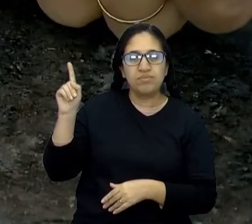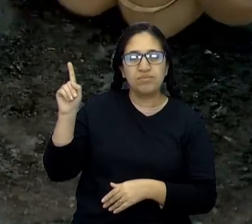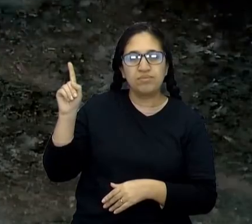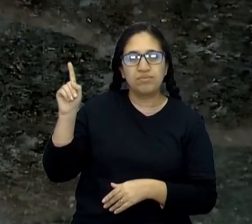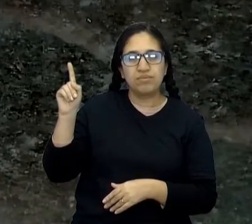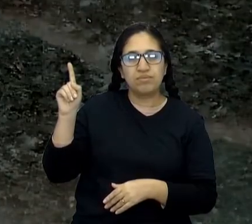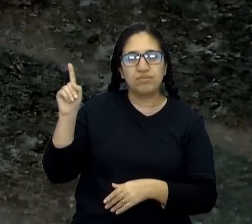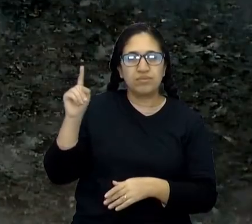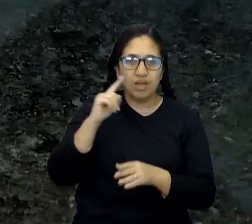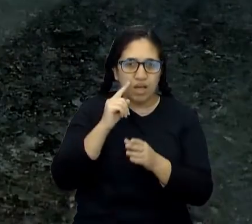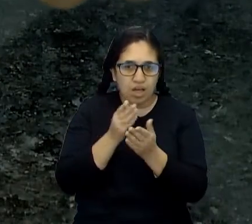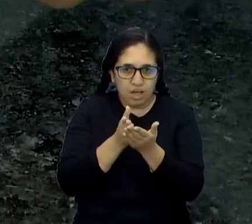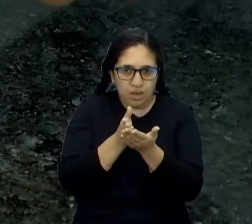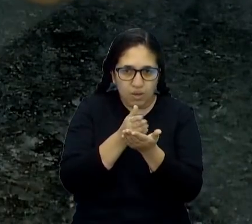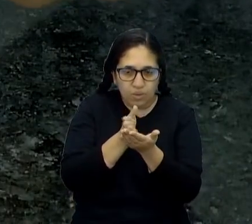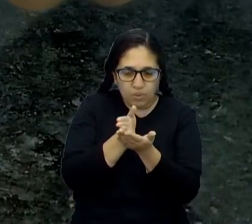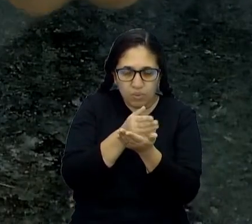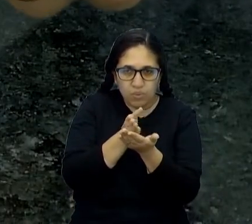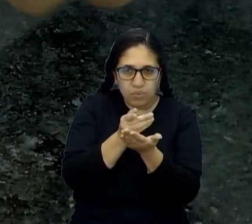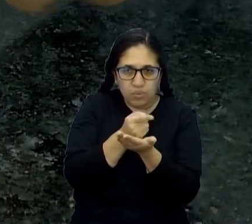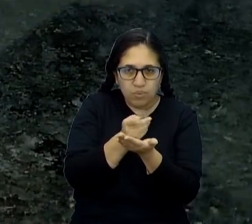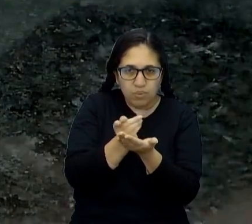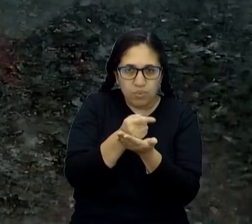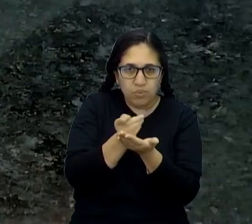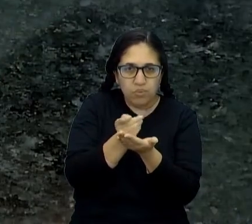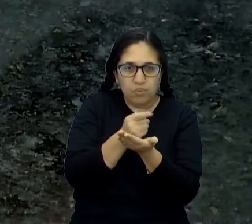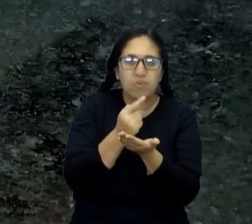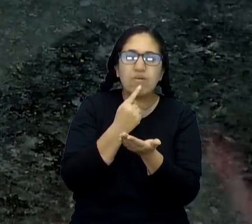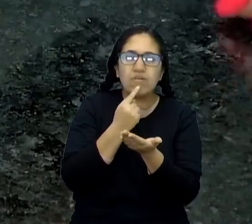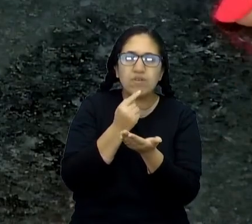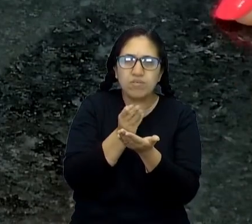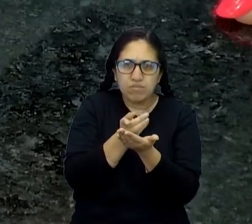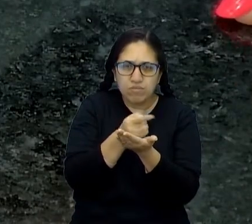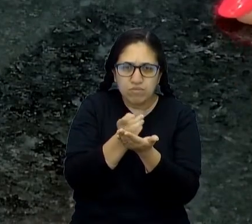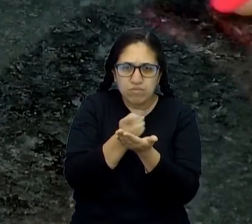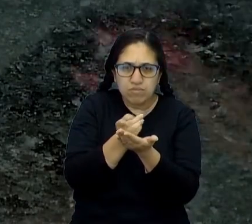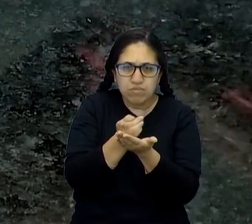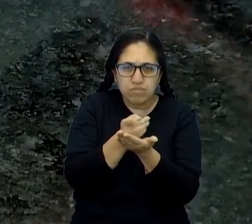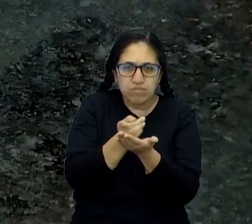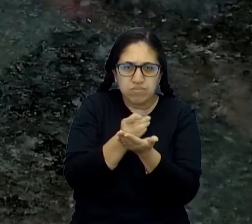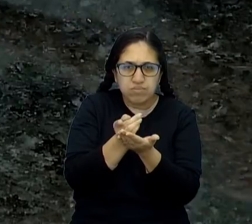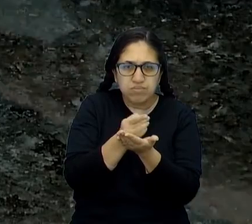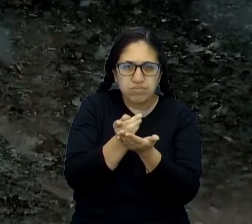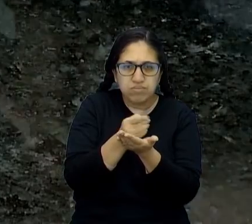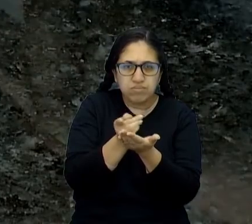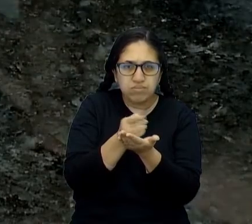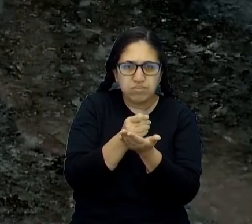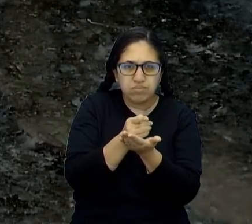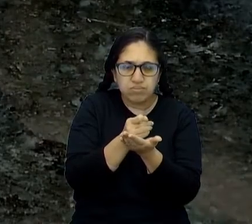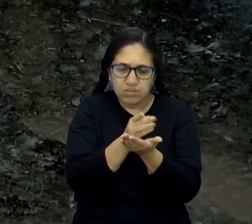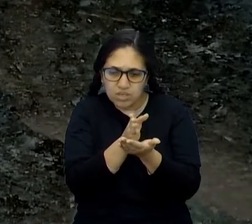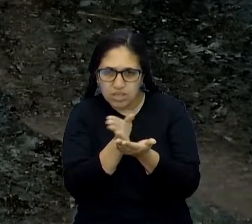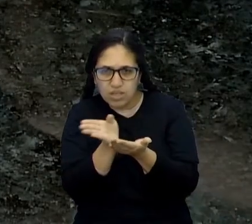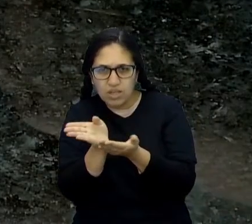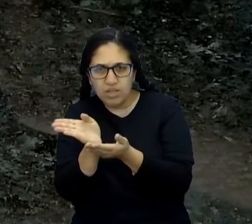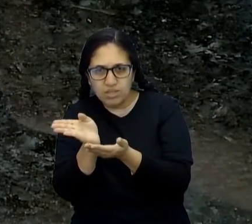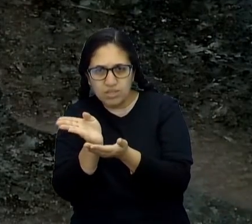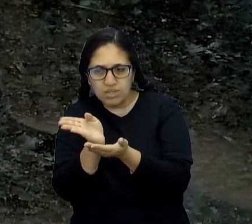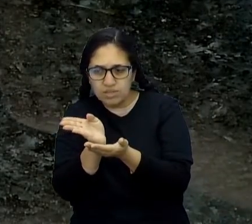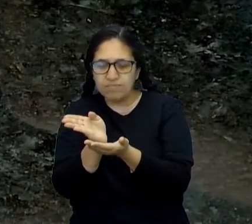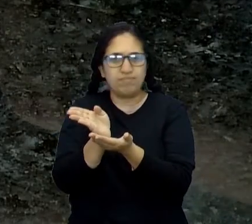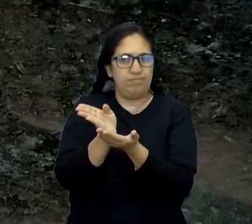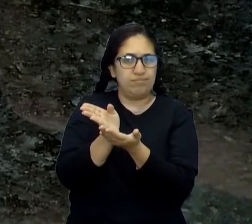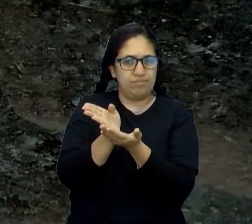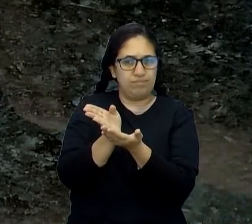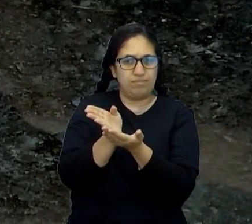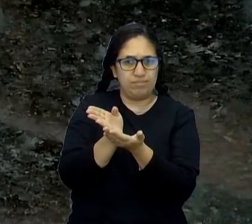da lâmina, a parte vermelhinha, ela tá mais para baixo. E a parte sem ser pintada tá para